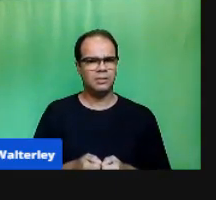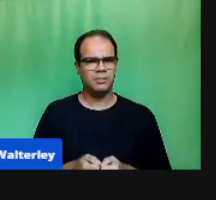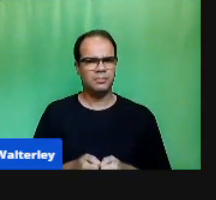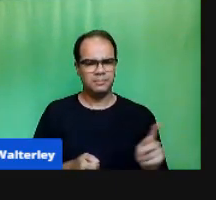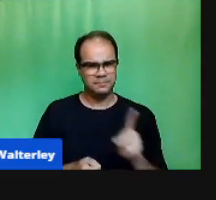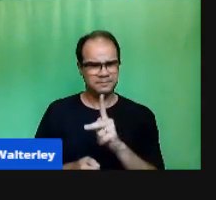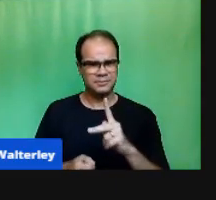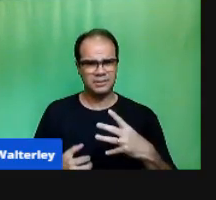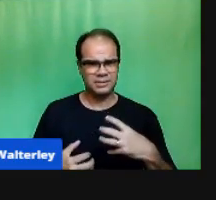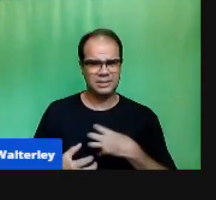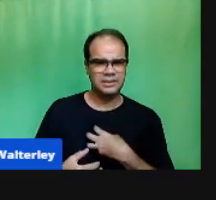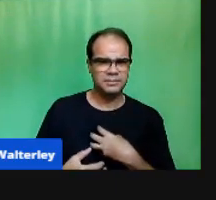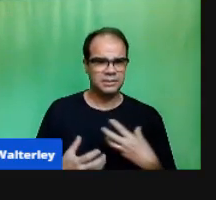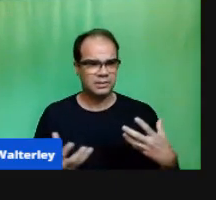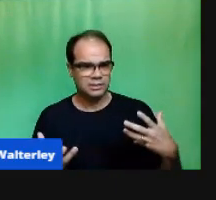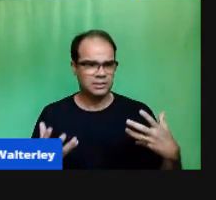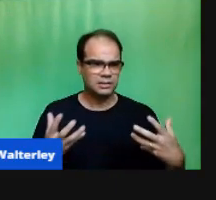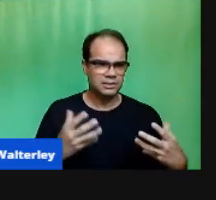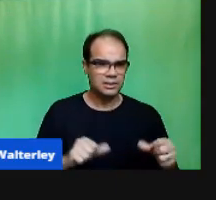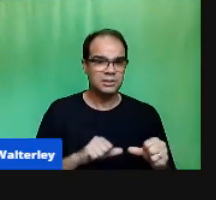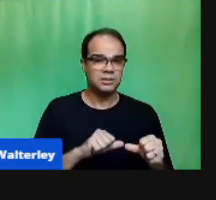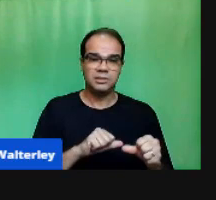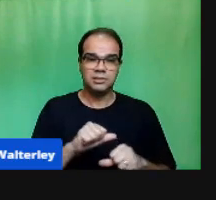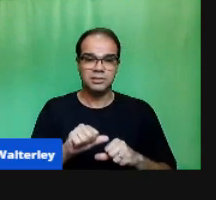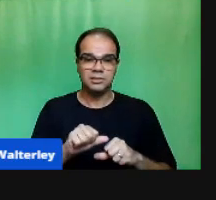Então, como que devemos fazer?